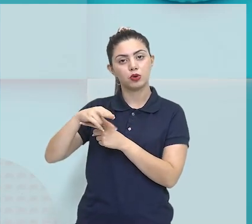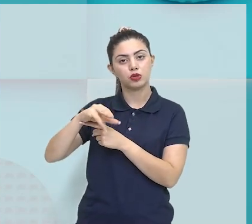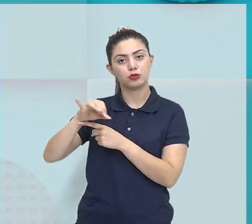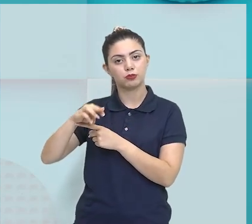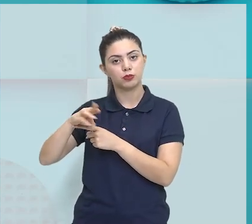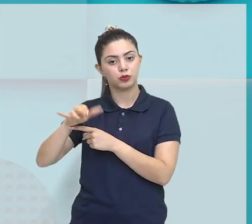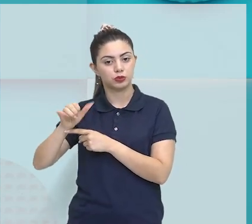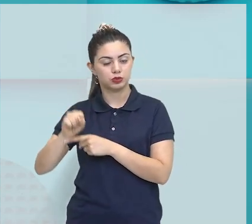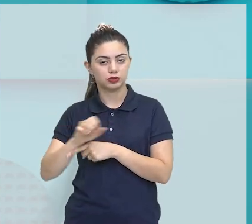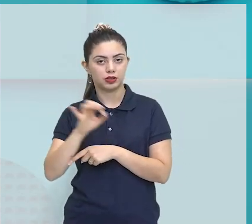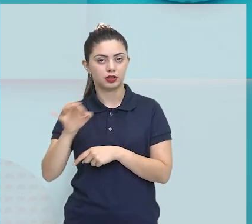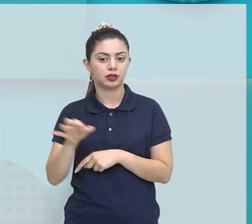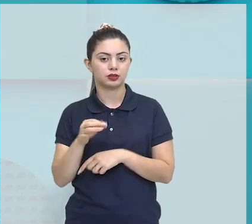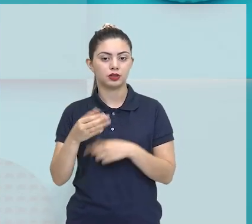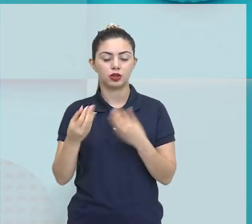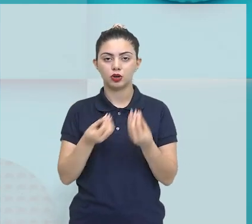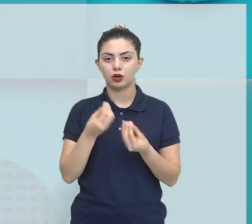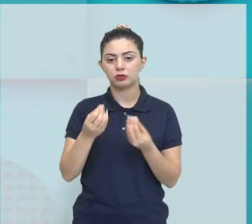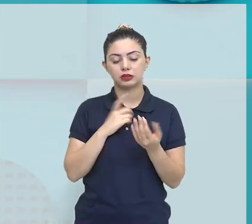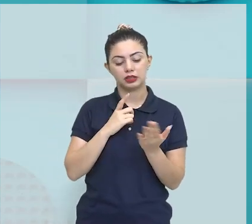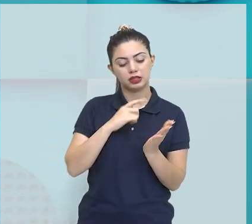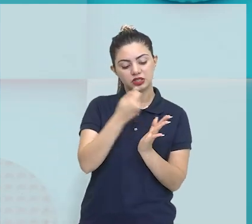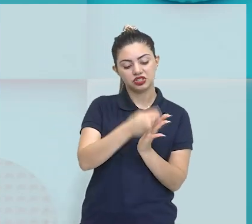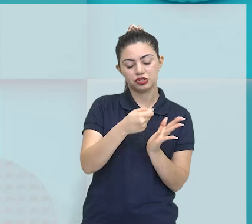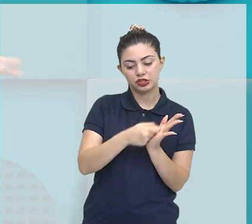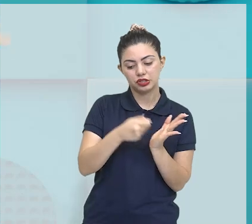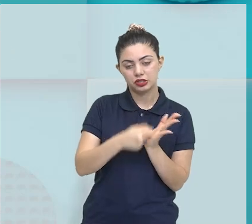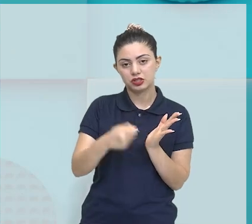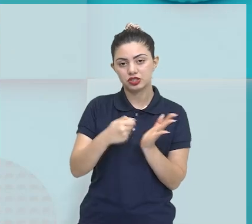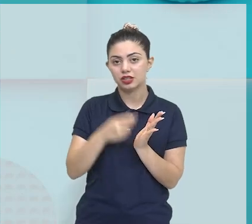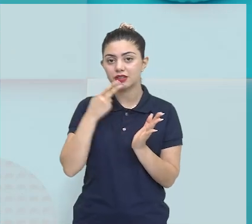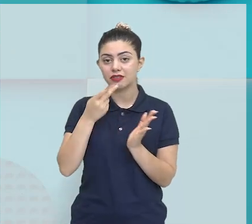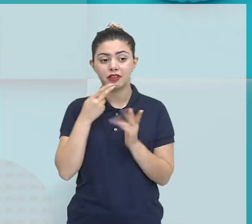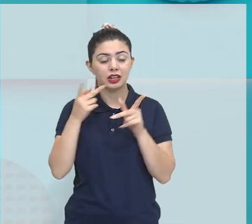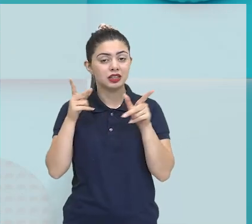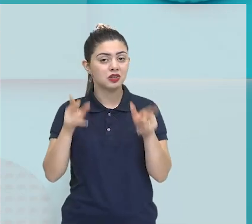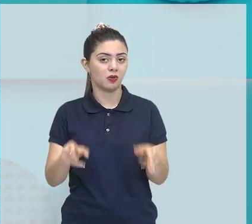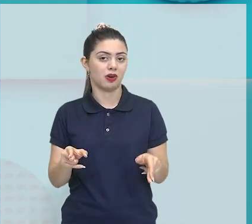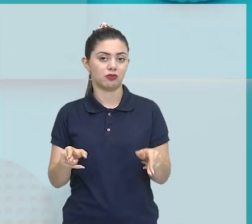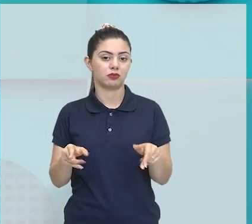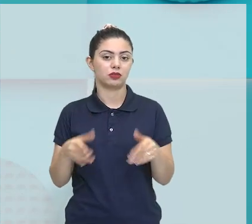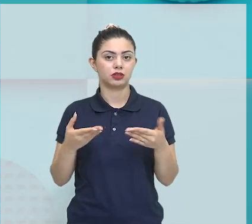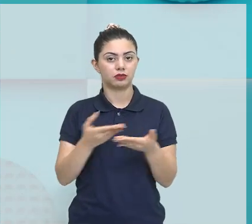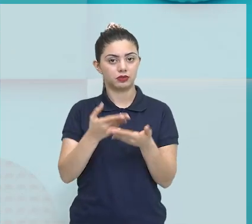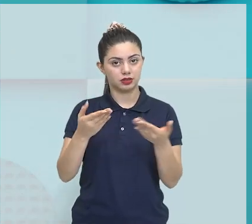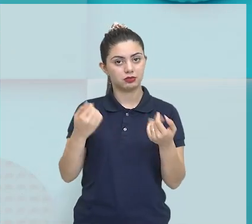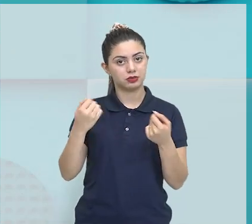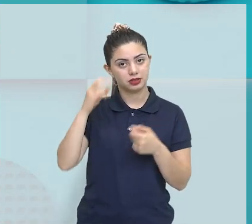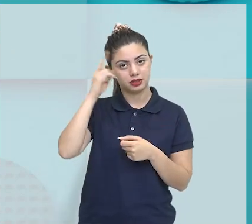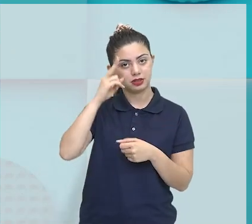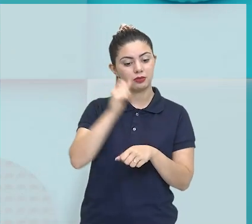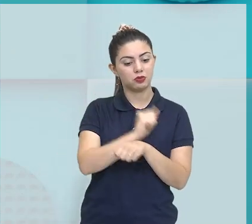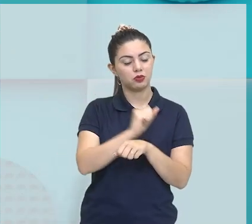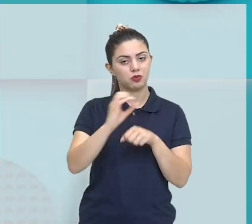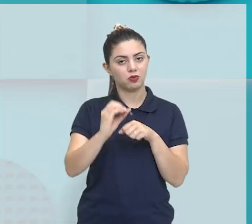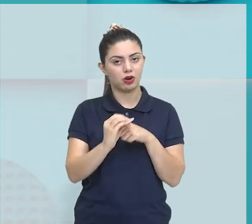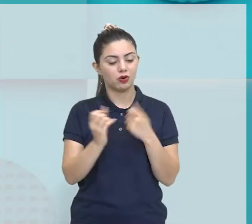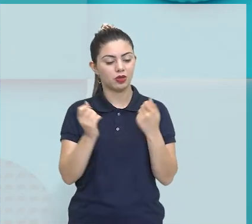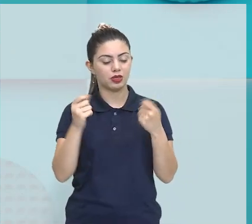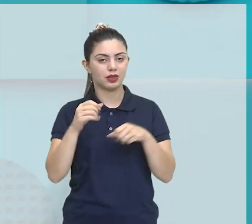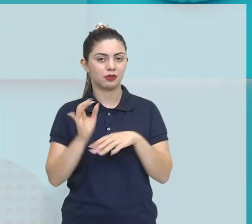são homônimas, escritas e pronunciadas da mesma forma. Então, lembre-se que o artigo tem essa propriedade,